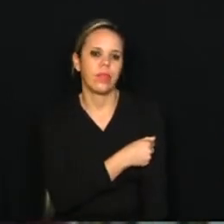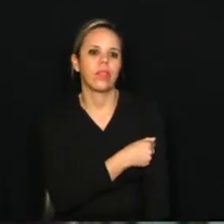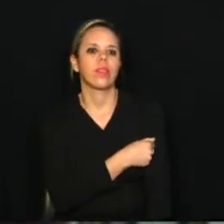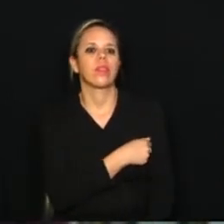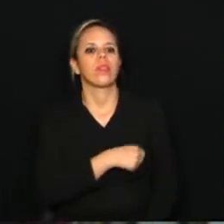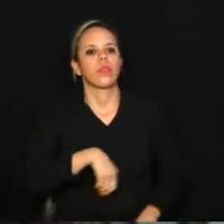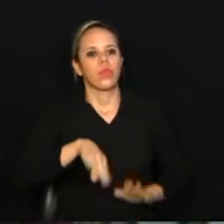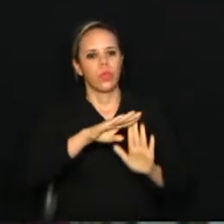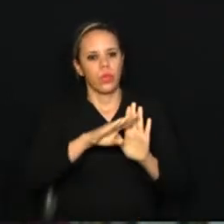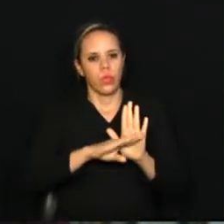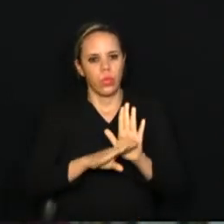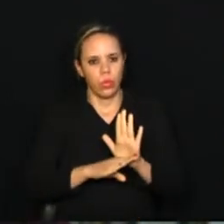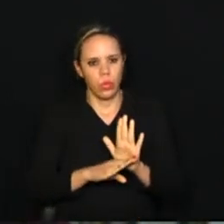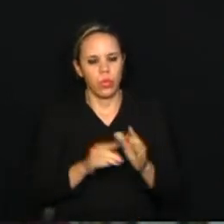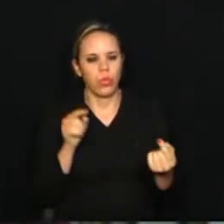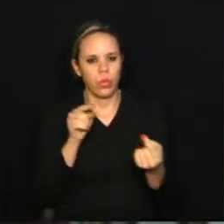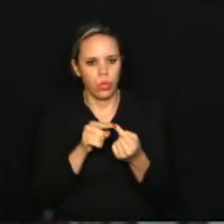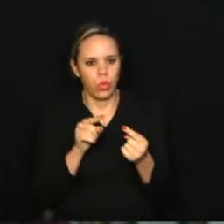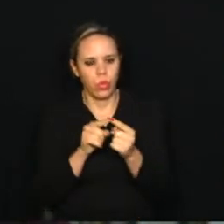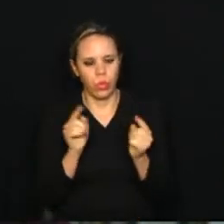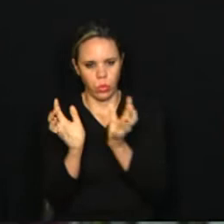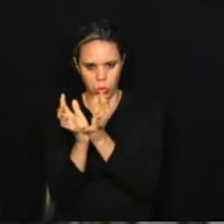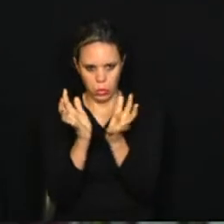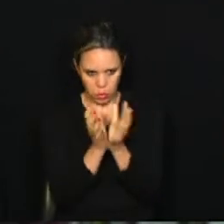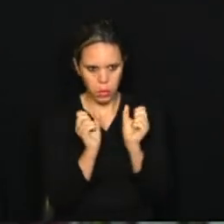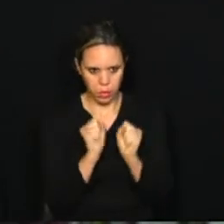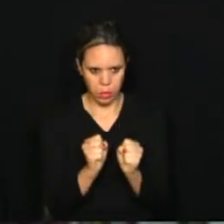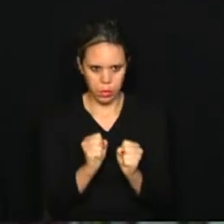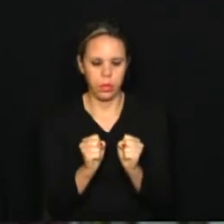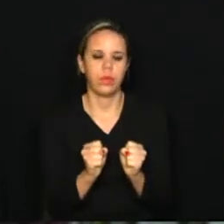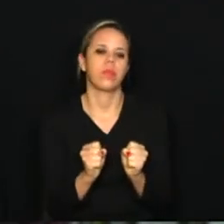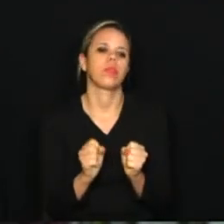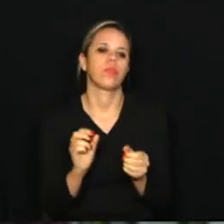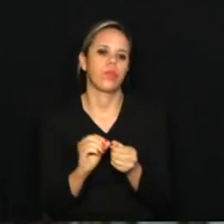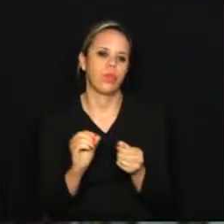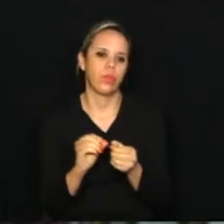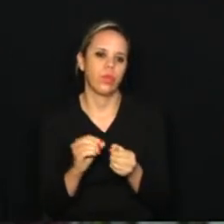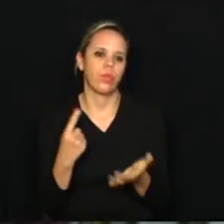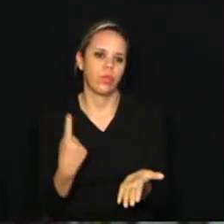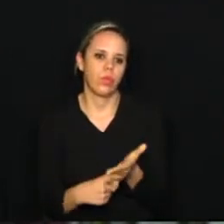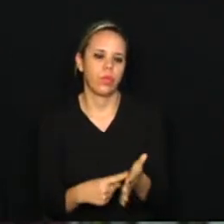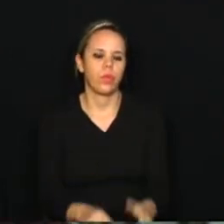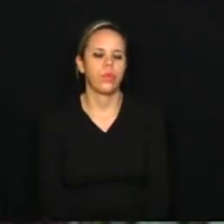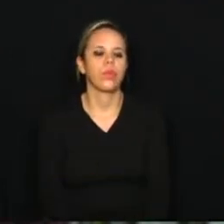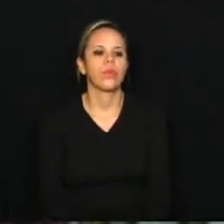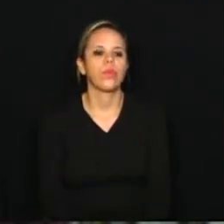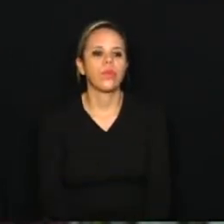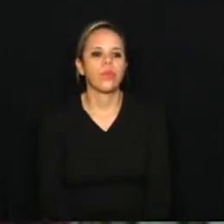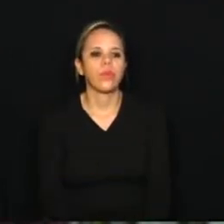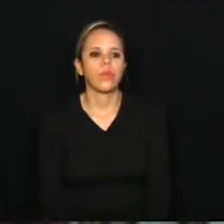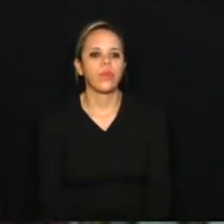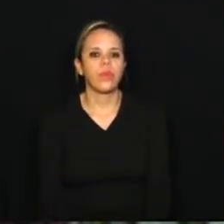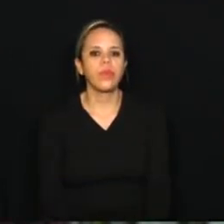enquadrados nos grupos que podem fazer o agendamento, né?